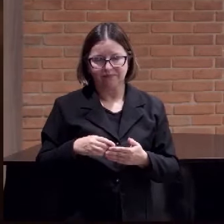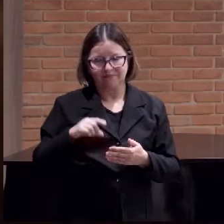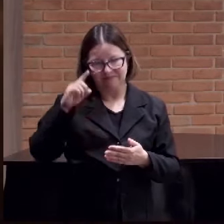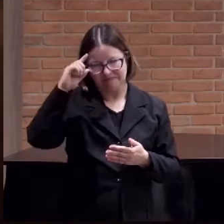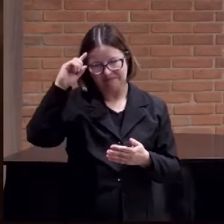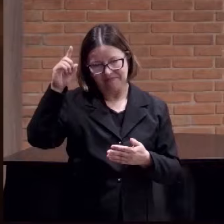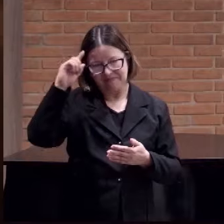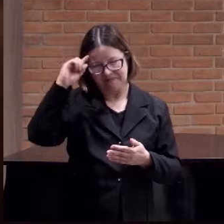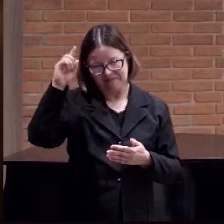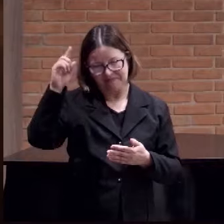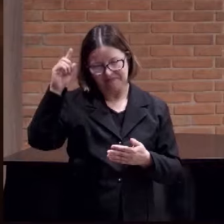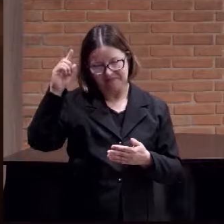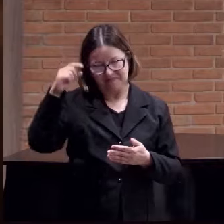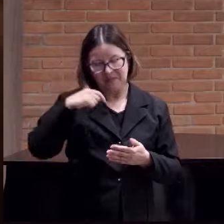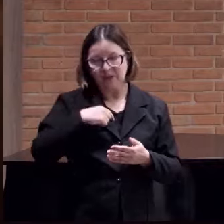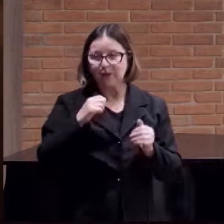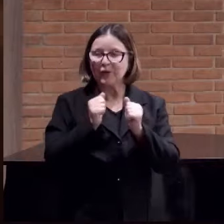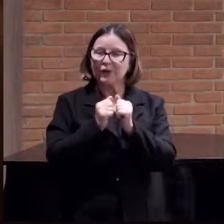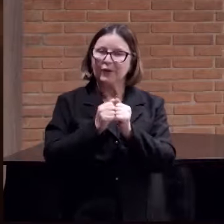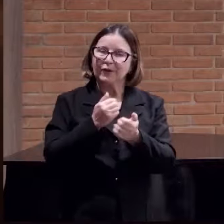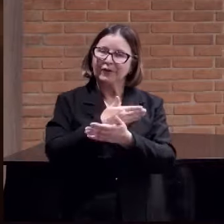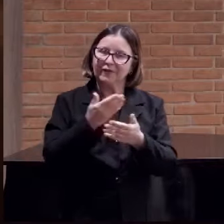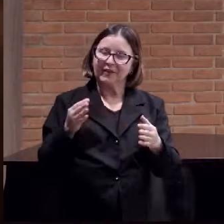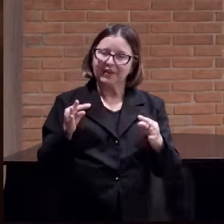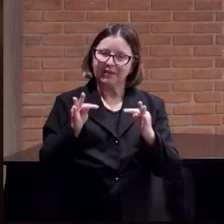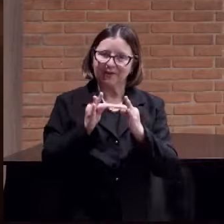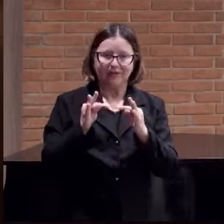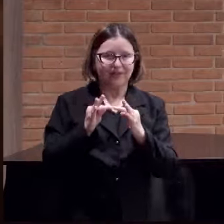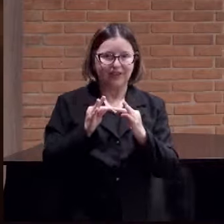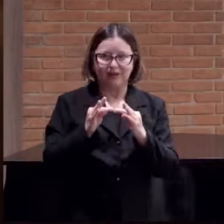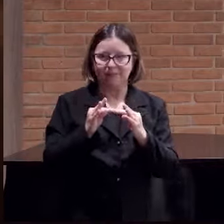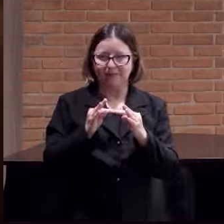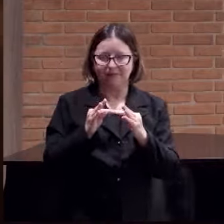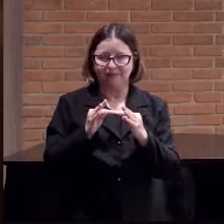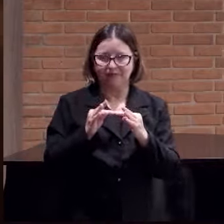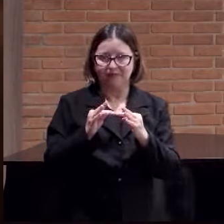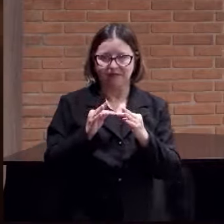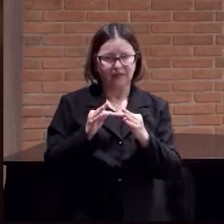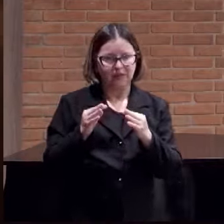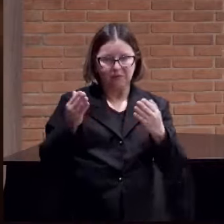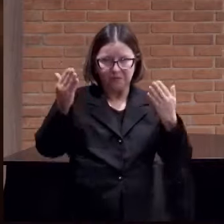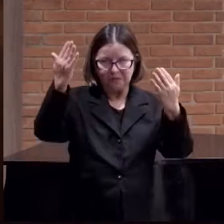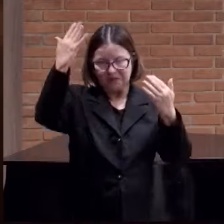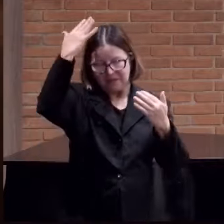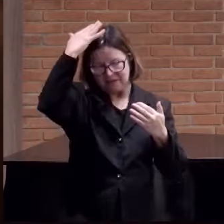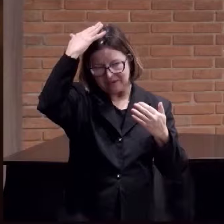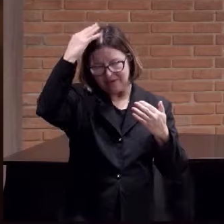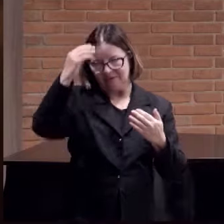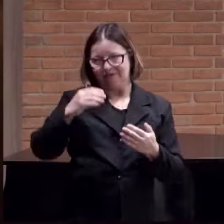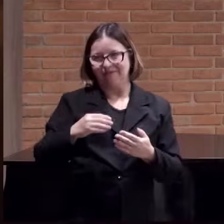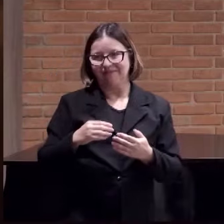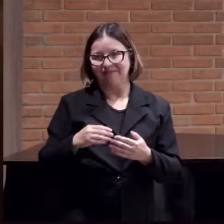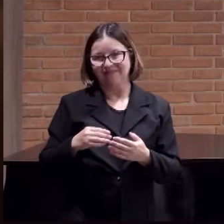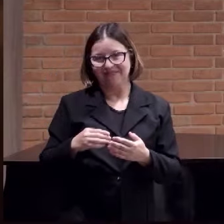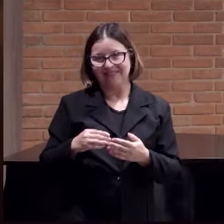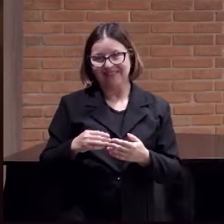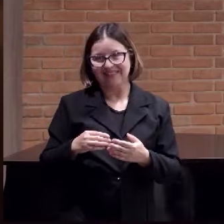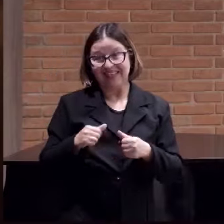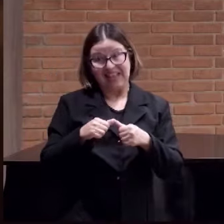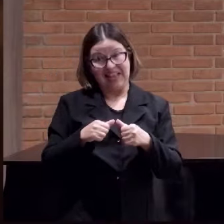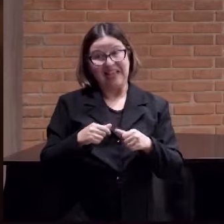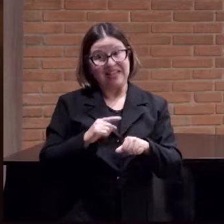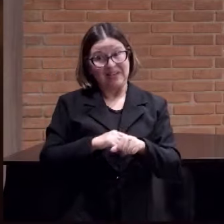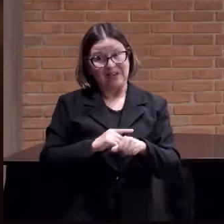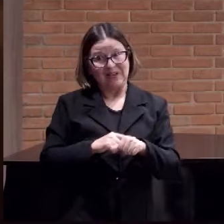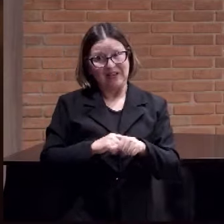Diariamente, estando eu convosco no templo, não pusestes as mãos sobre mim. Esta, porém, é a vossa hora